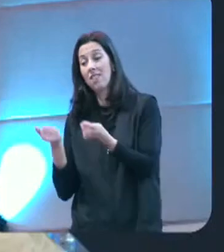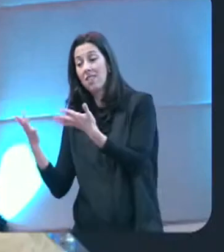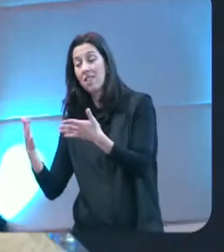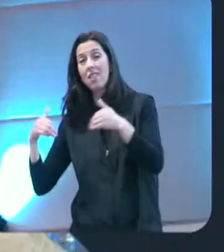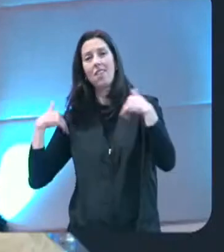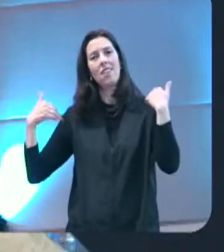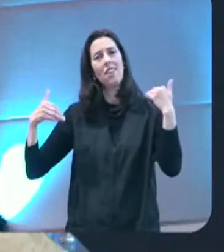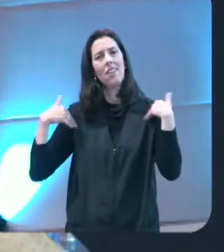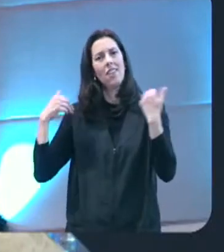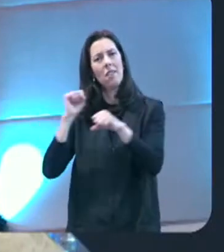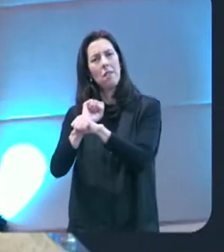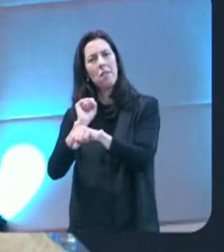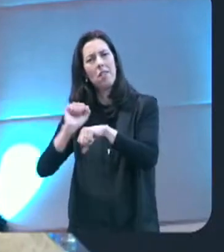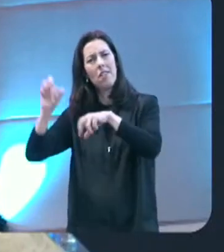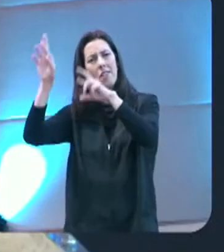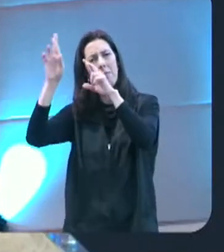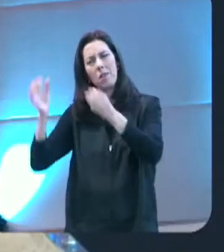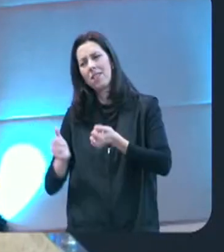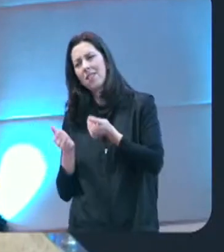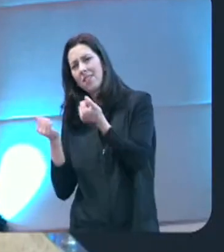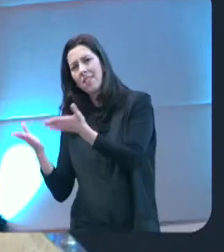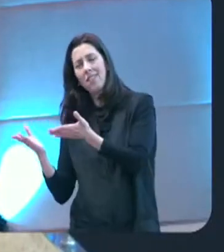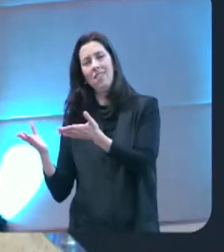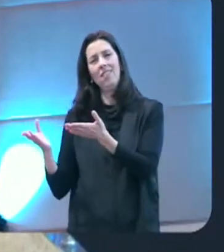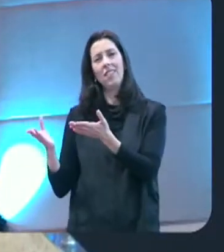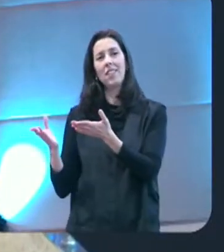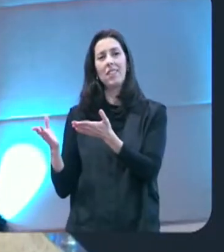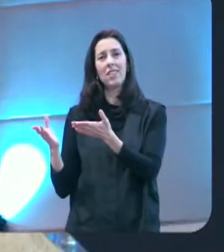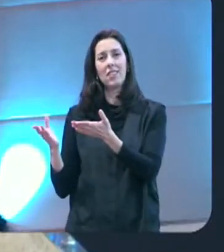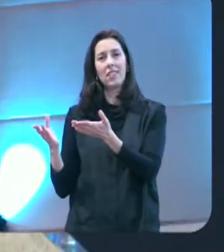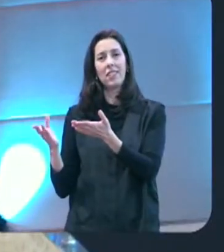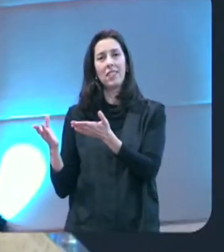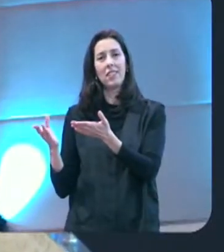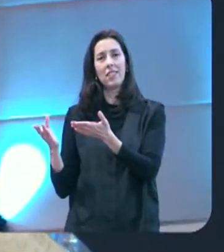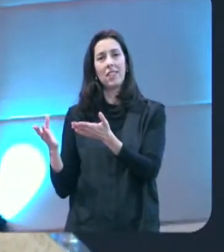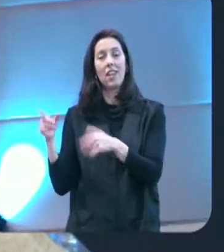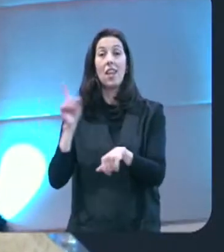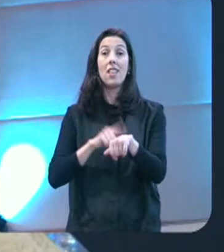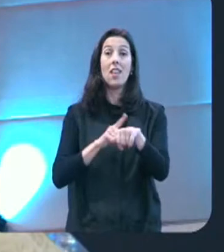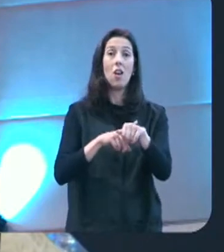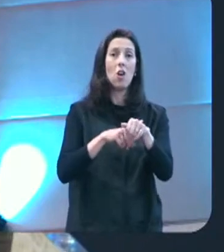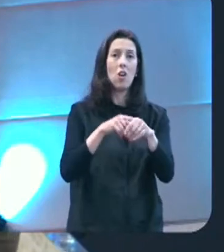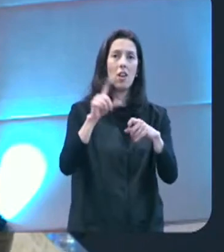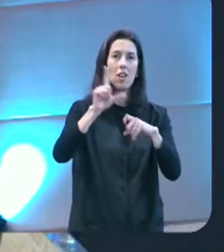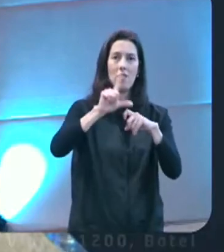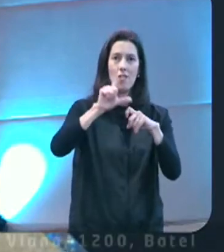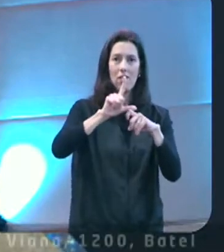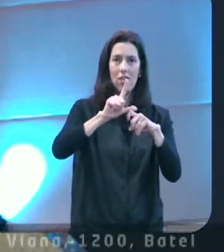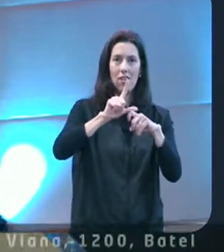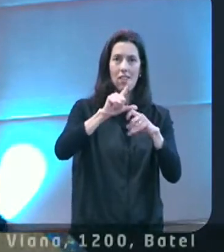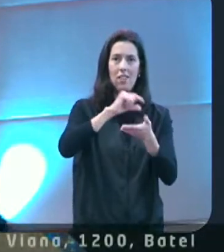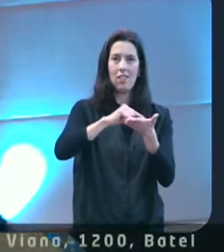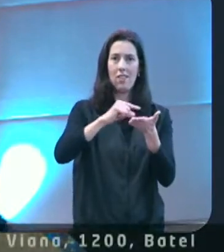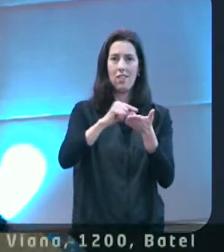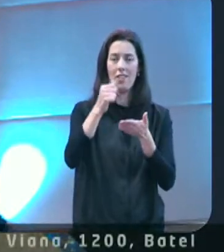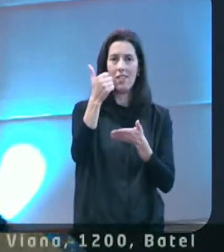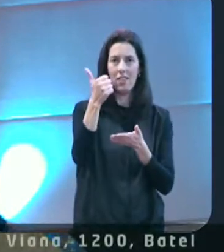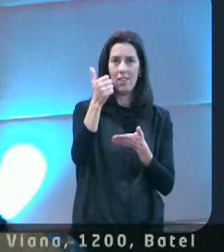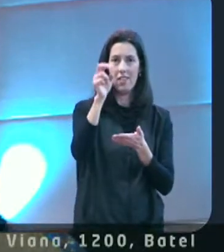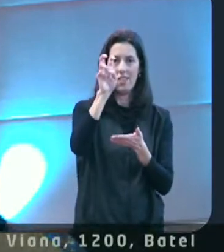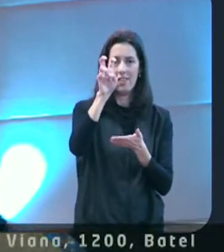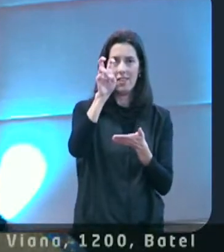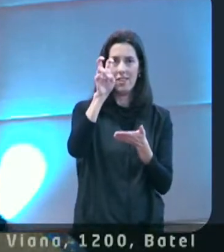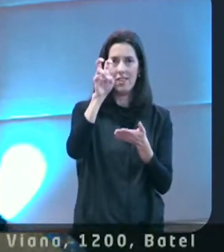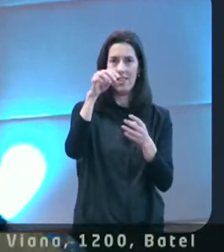alegria, deu-lhes esperança, deu-lhes vida. E quando nós lemos do versículo 15 ao